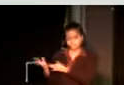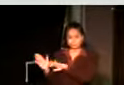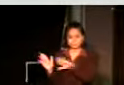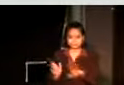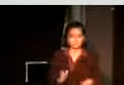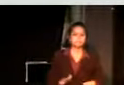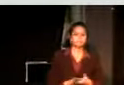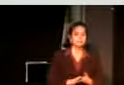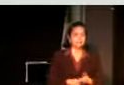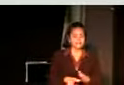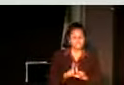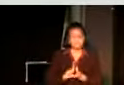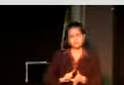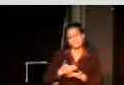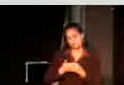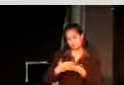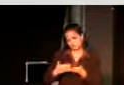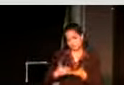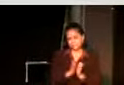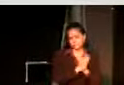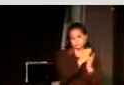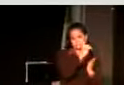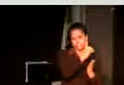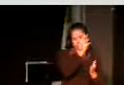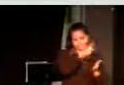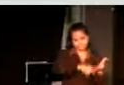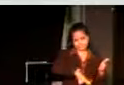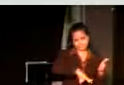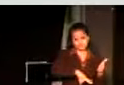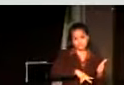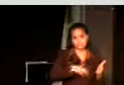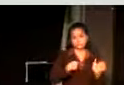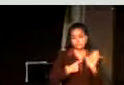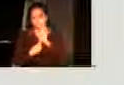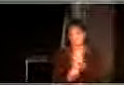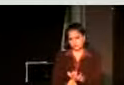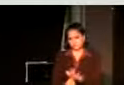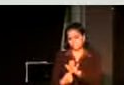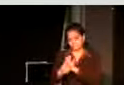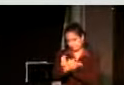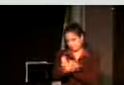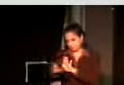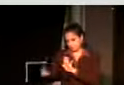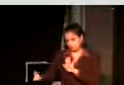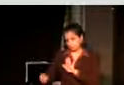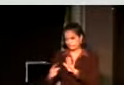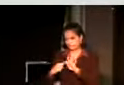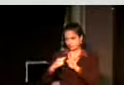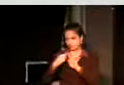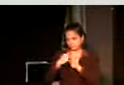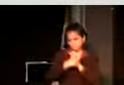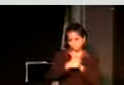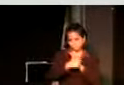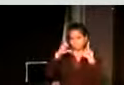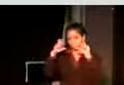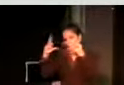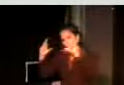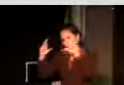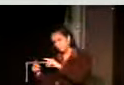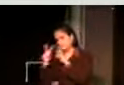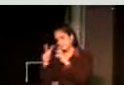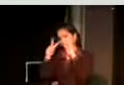antes de entrar no texto bíblico propriamente dito eu gostaria de lhes mostrar algumas fotos e que você